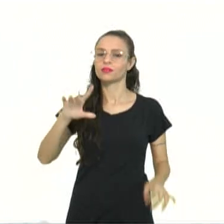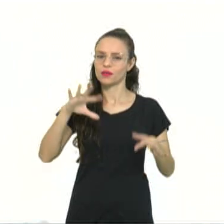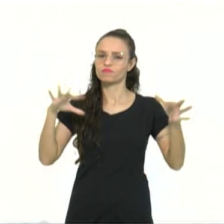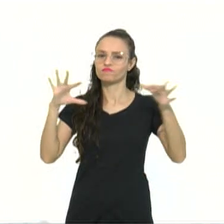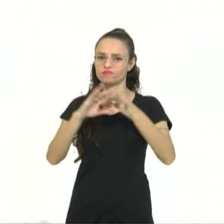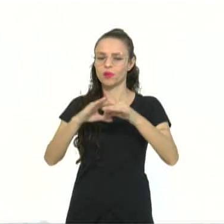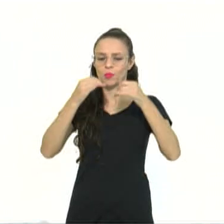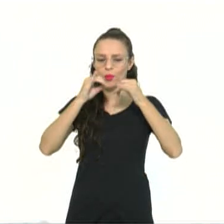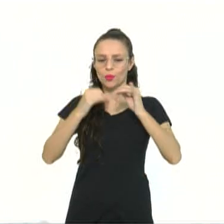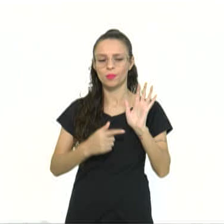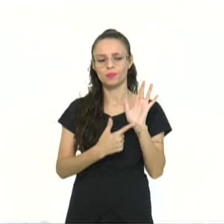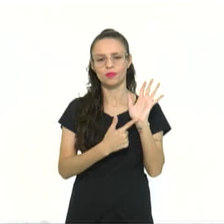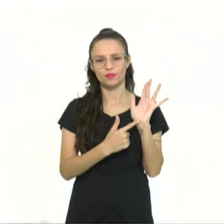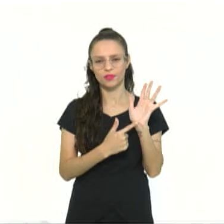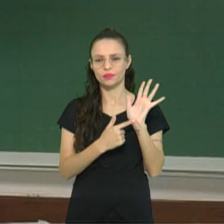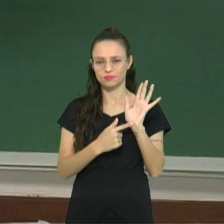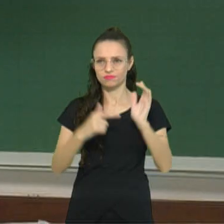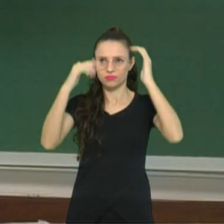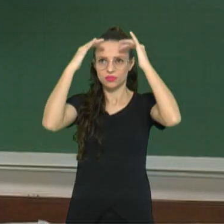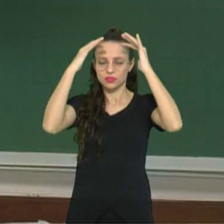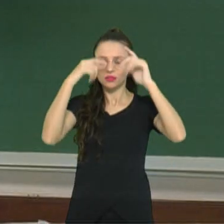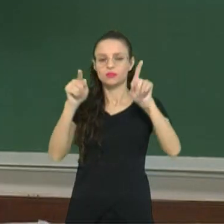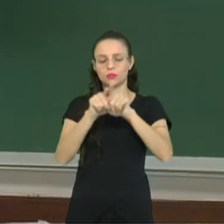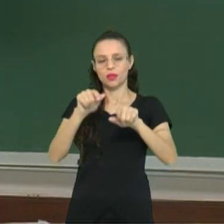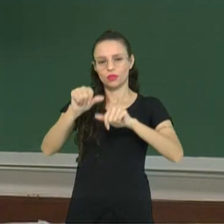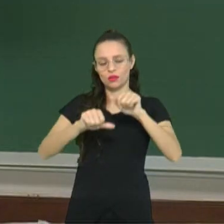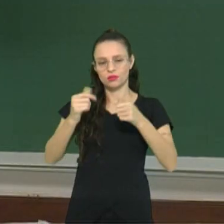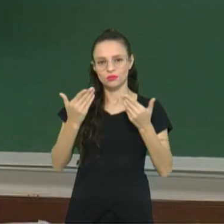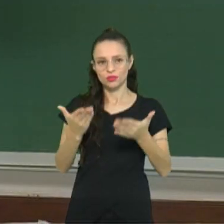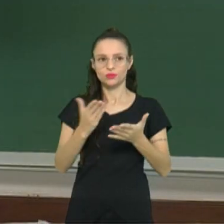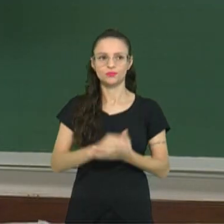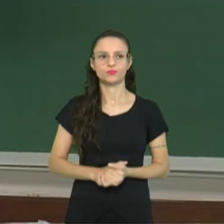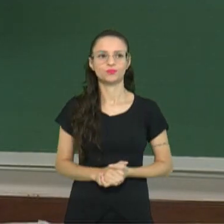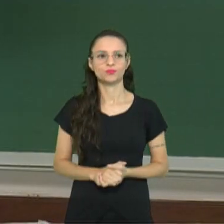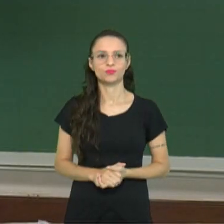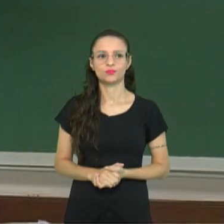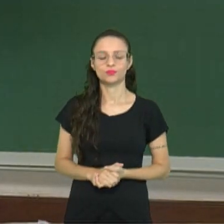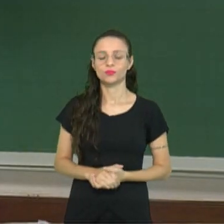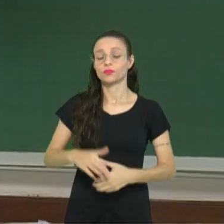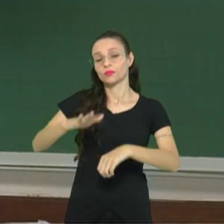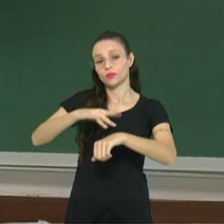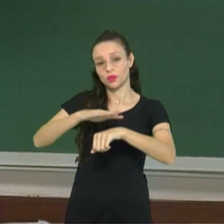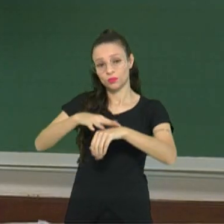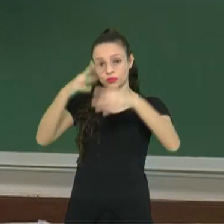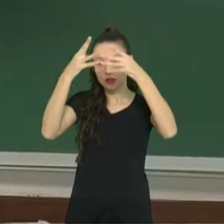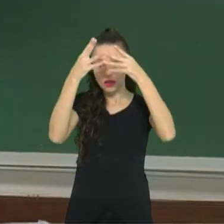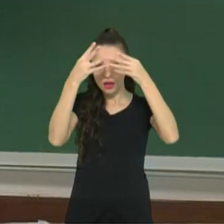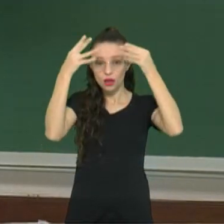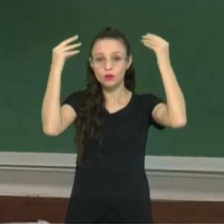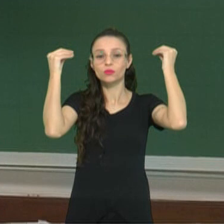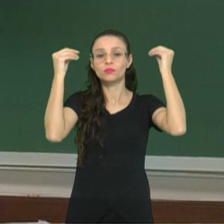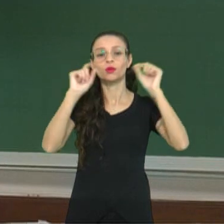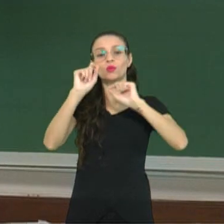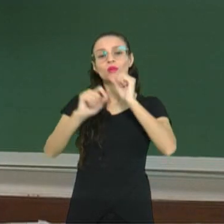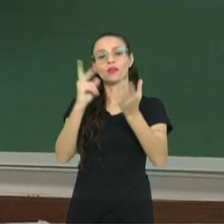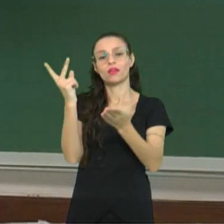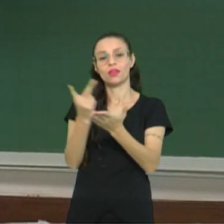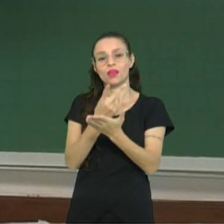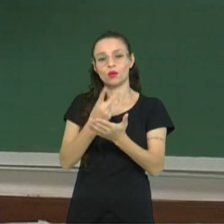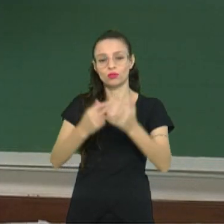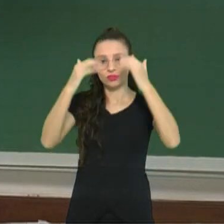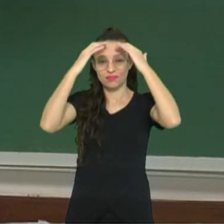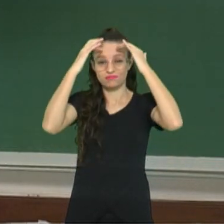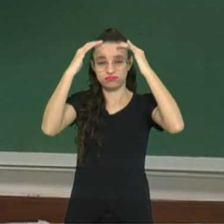né, fabricada pelos neurônios do corpo. Então também tem uma alteração nisso aqui. E o Alzheimer, né, caracterizado por uma deterioração